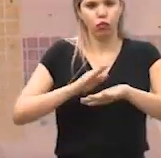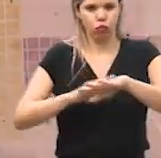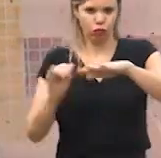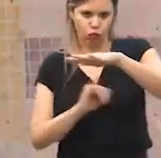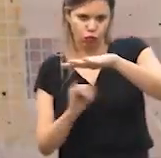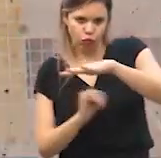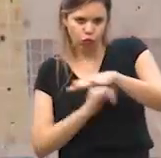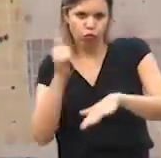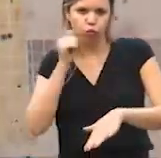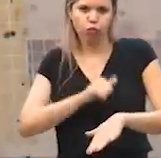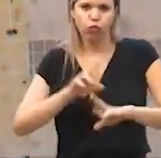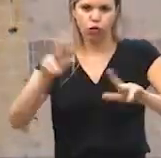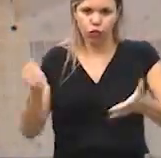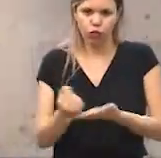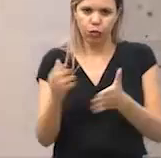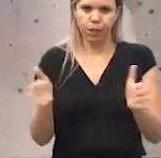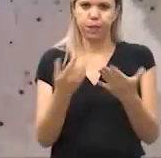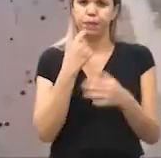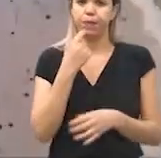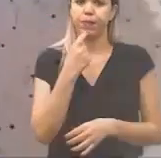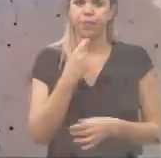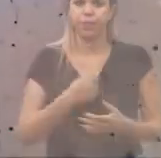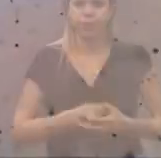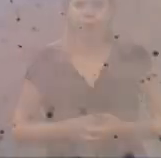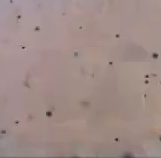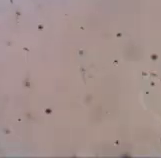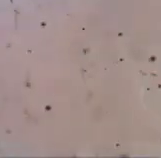de uma mulher que fez a diferença em Campinas.